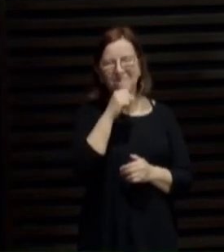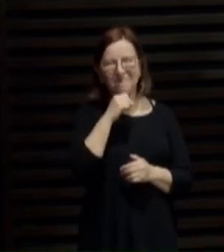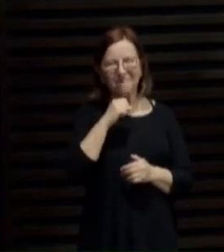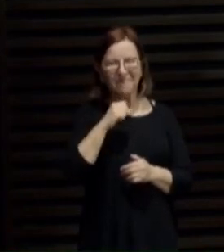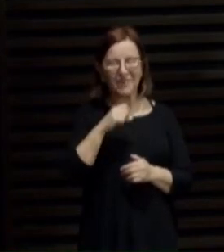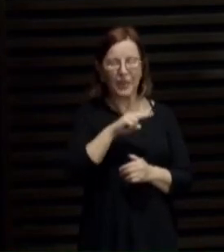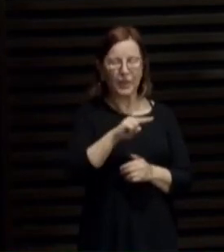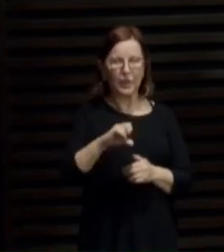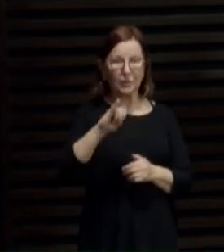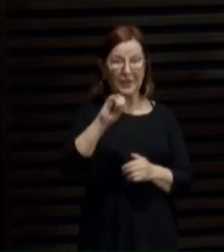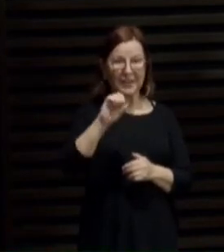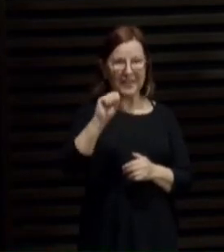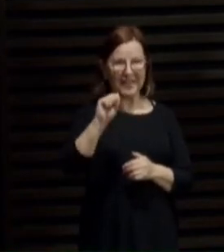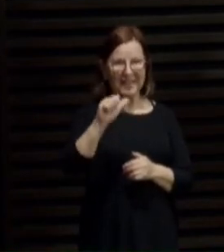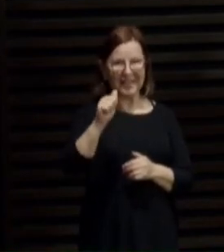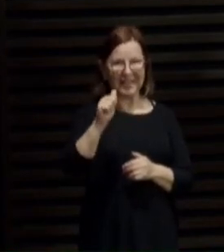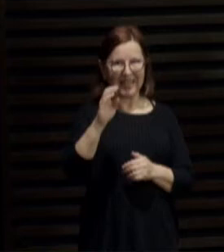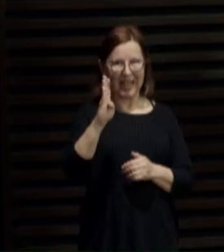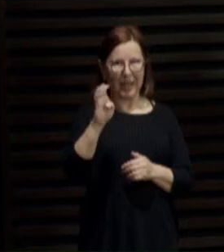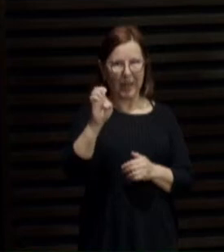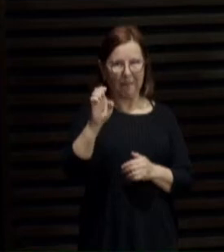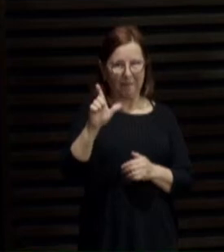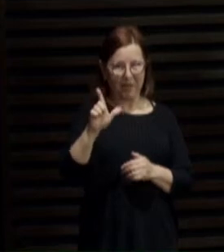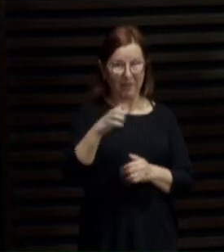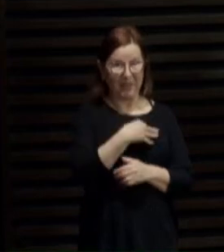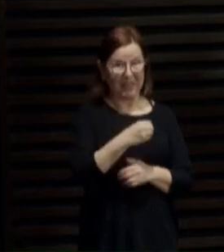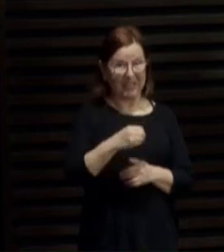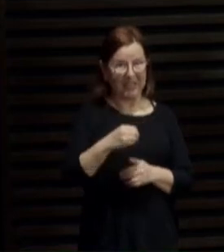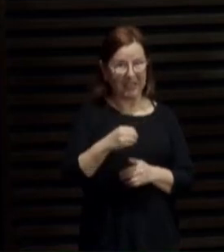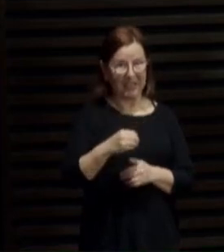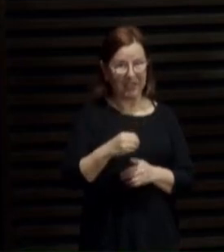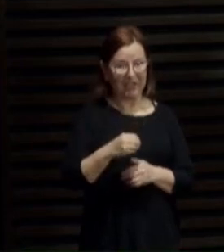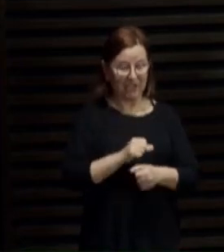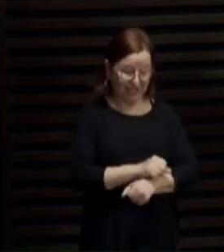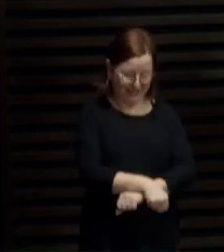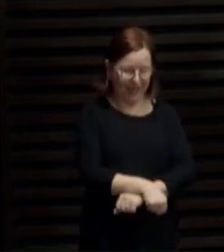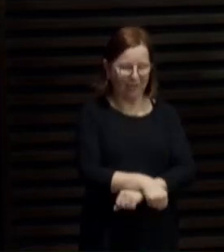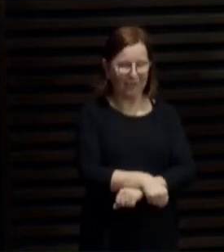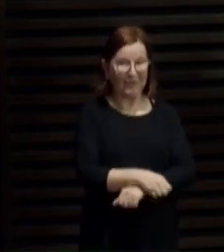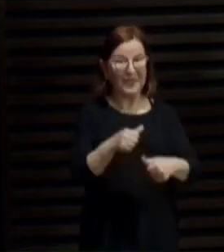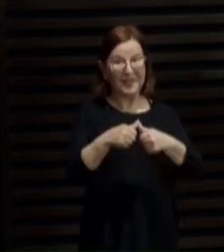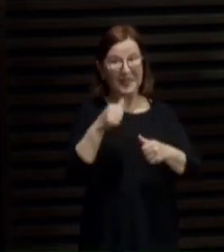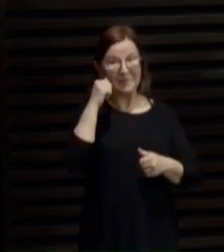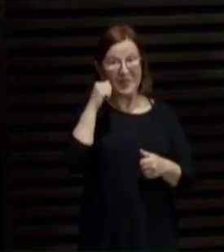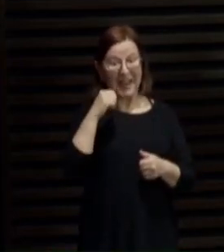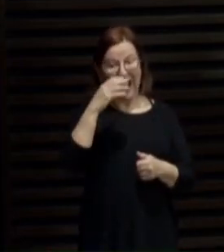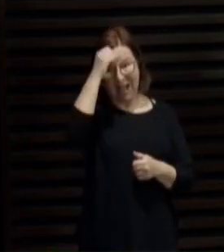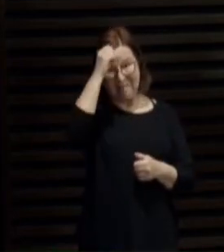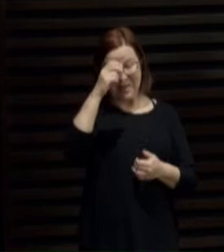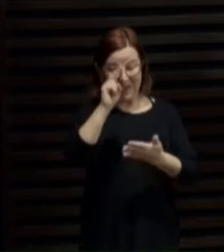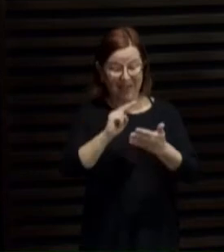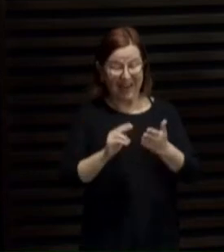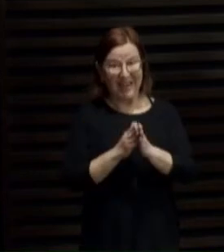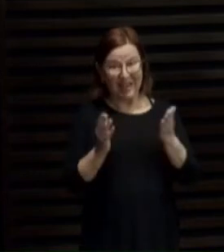descendente de escravos, uma mulher que aprendeu a ler na Bíblia, e muitas vezes, depois de